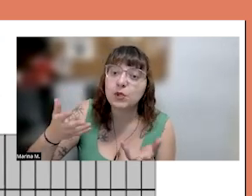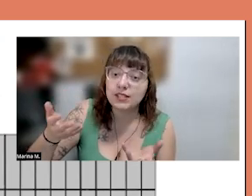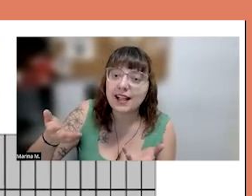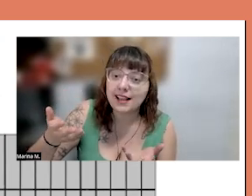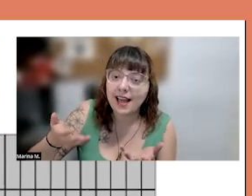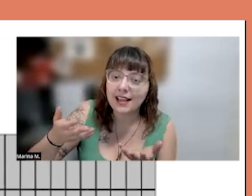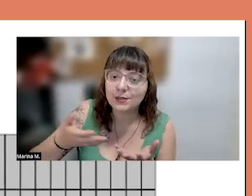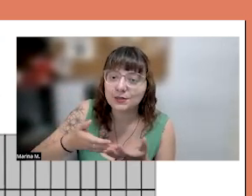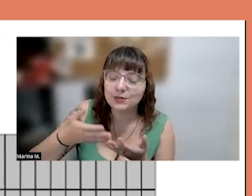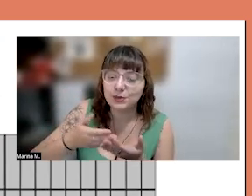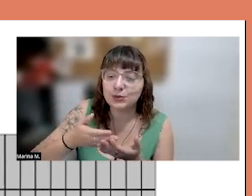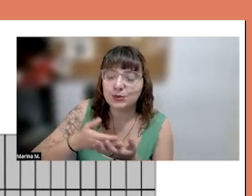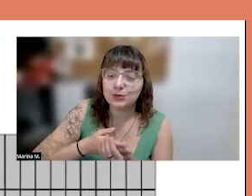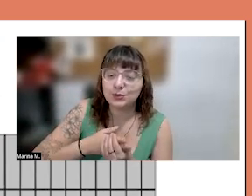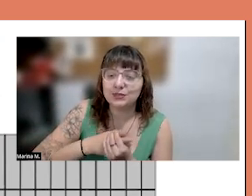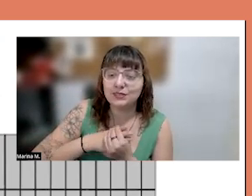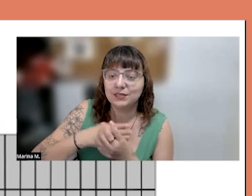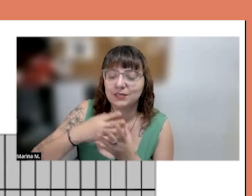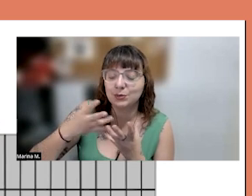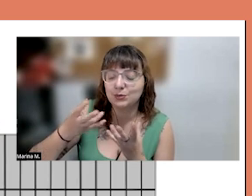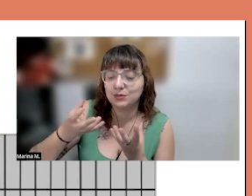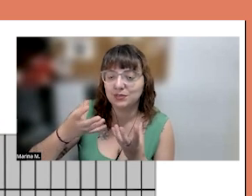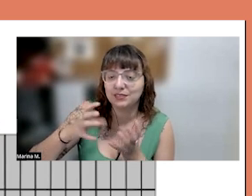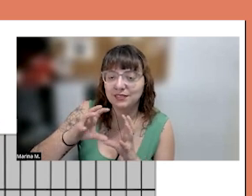para tornar claro